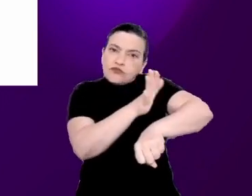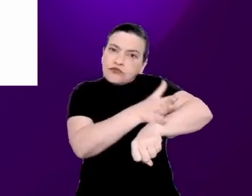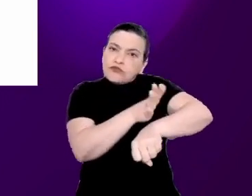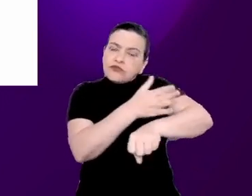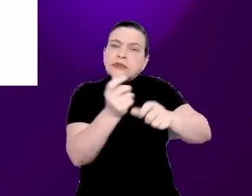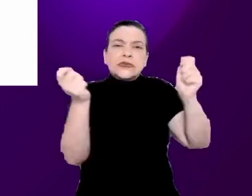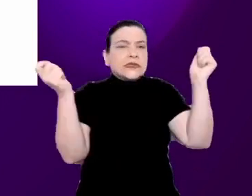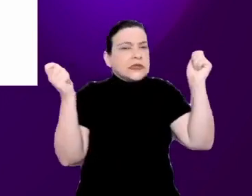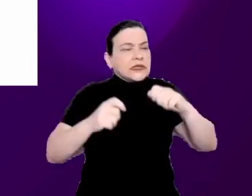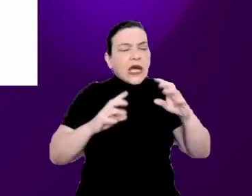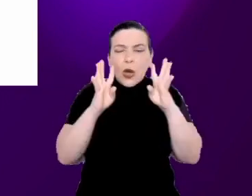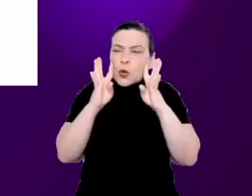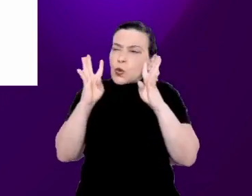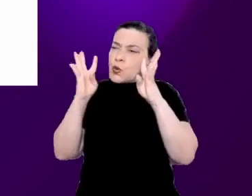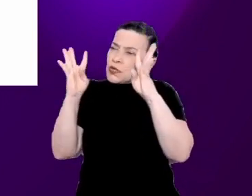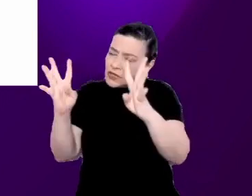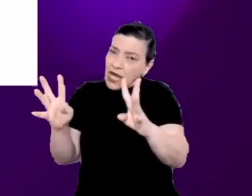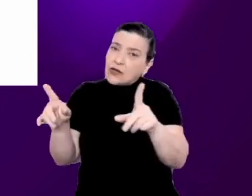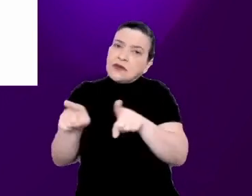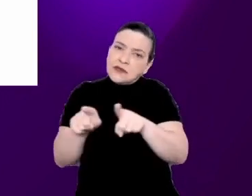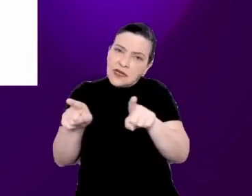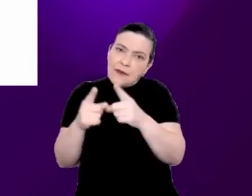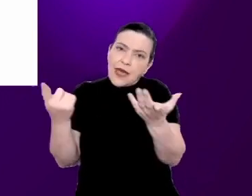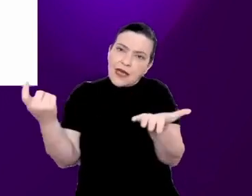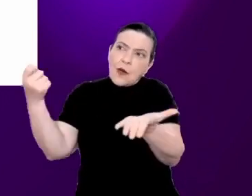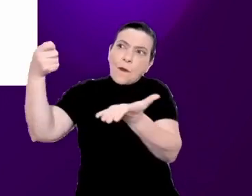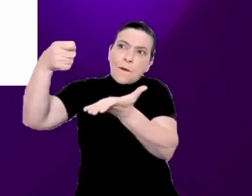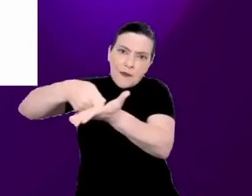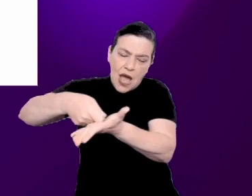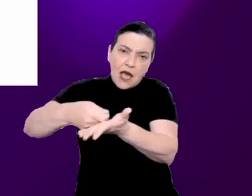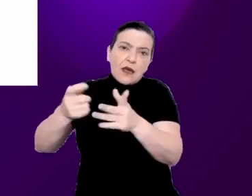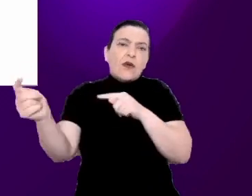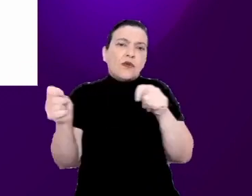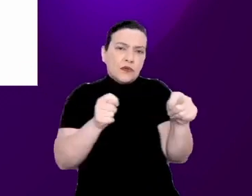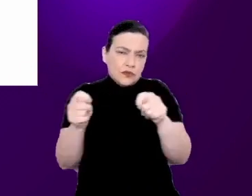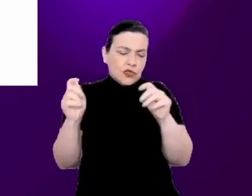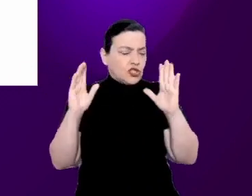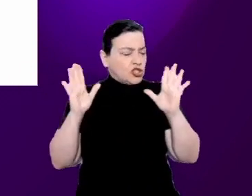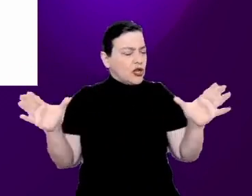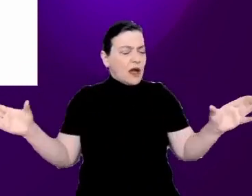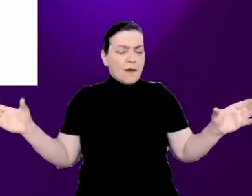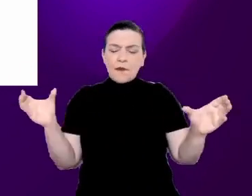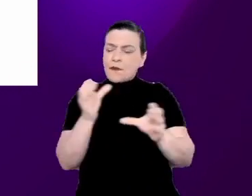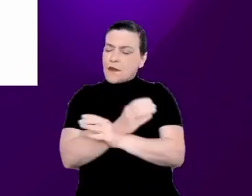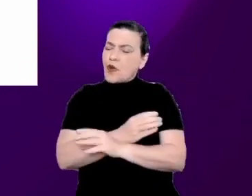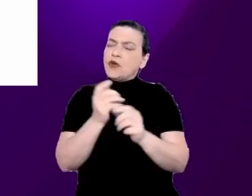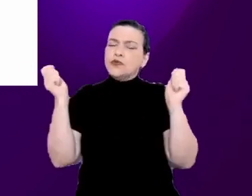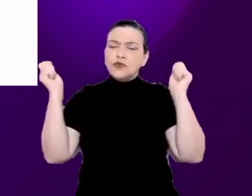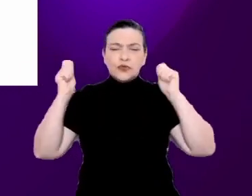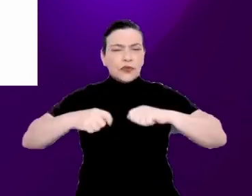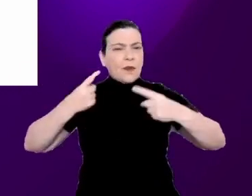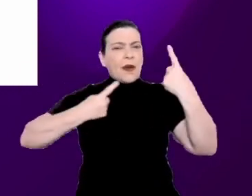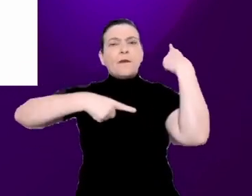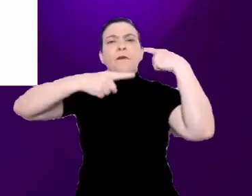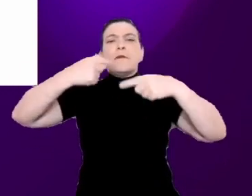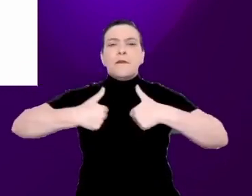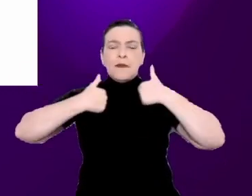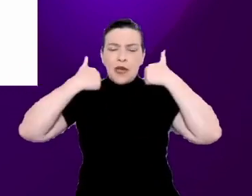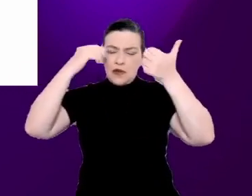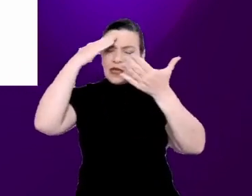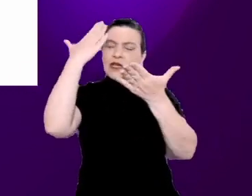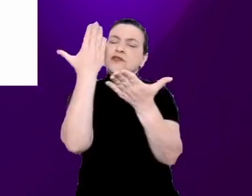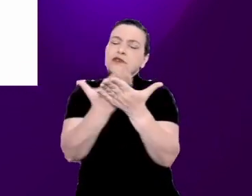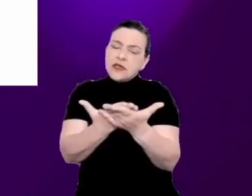cuidado coordenado com um custo controlado. E nós estamos organizados para oferecer melhores desfechos e sermos mais eficientes. E acreditamos que